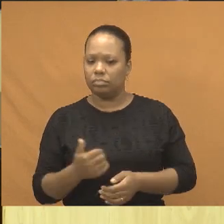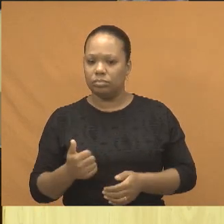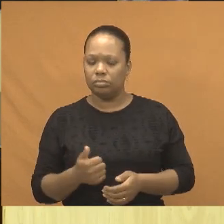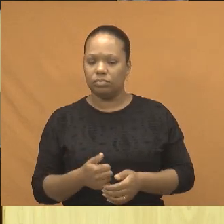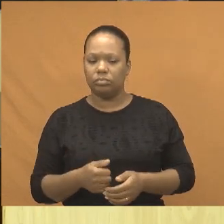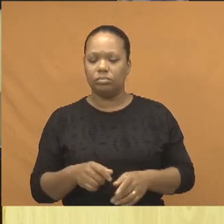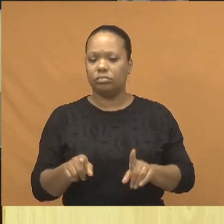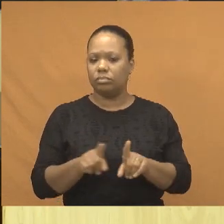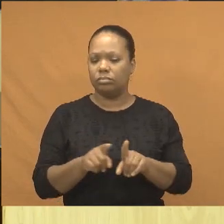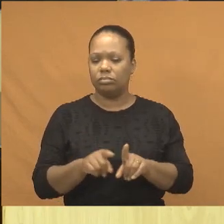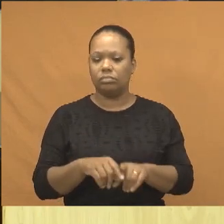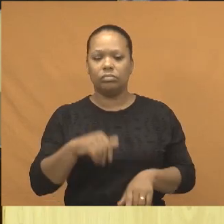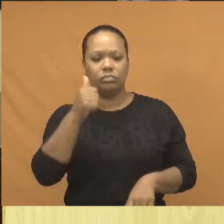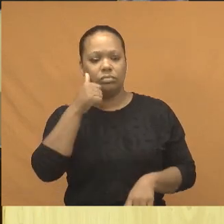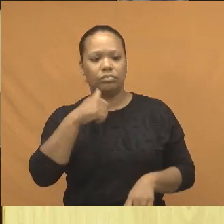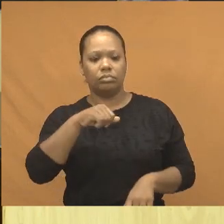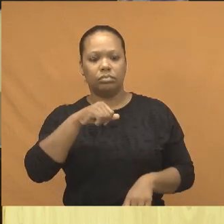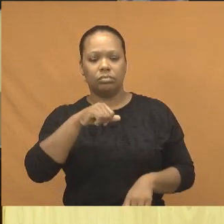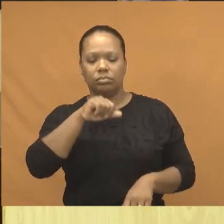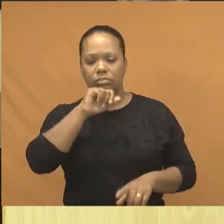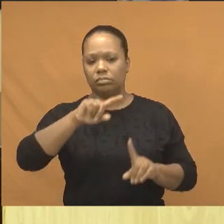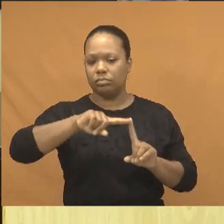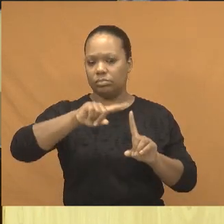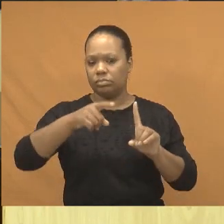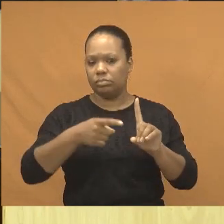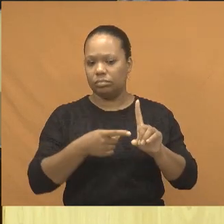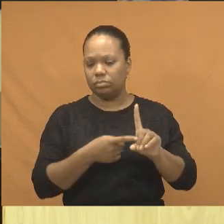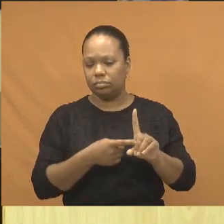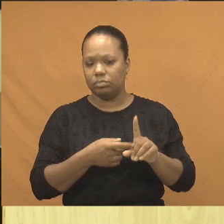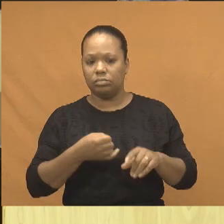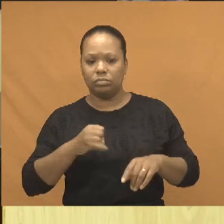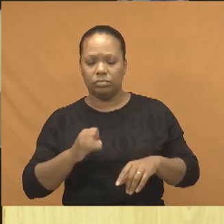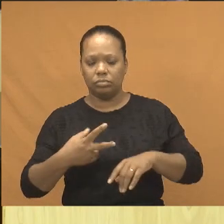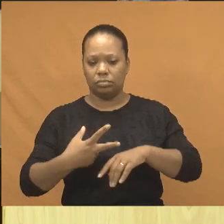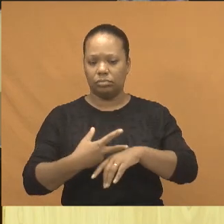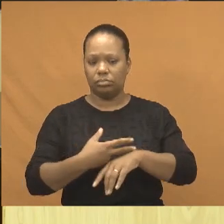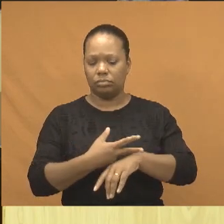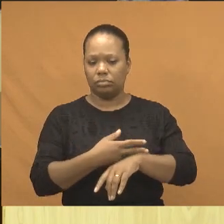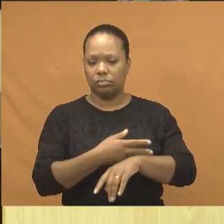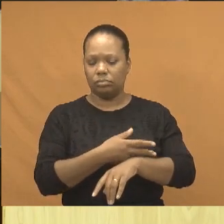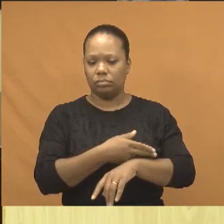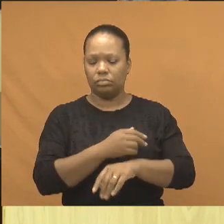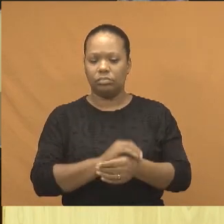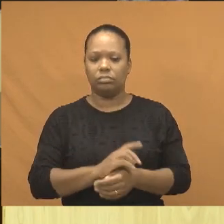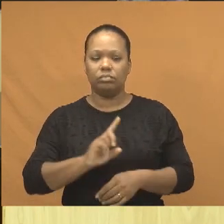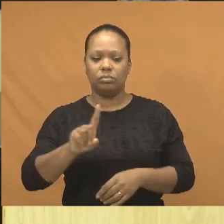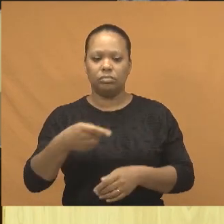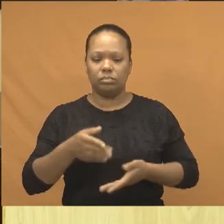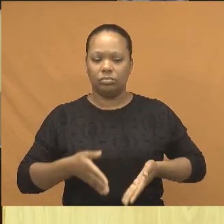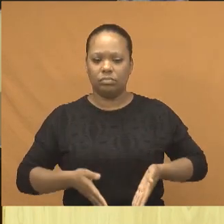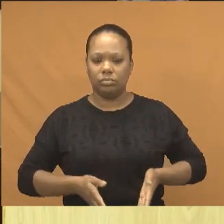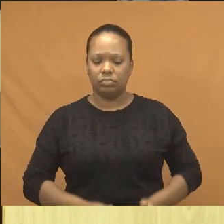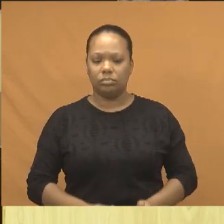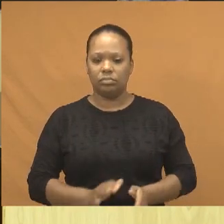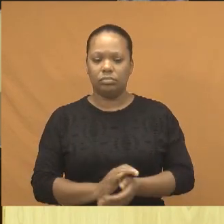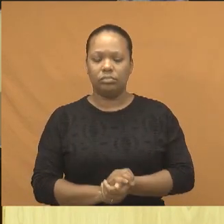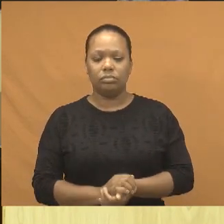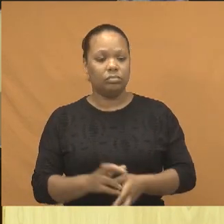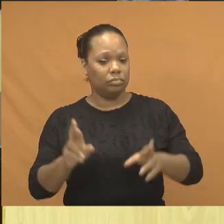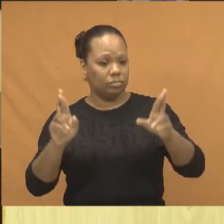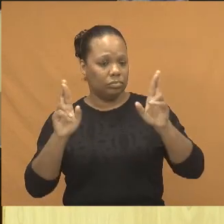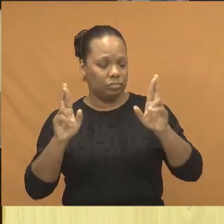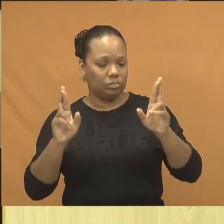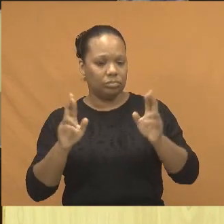acompanhamento pré-natal, da necessidade do feto ser submetido à cirurgia de alta complexidade logo após o parto. Feito o registro e certo de